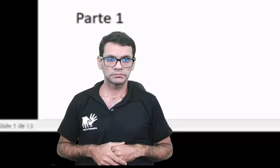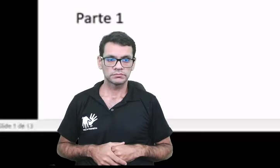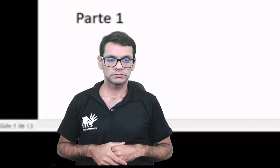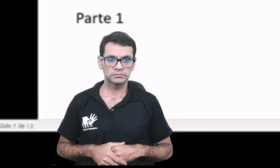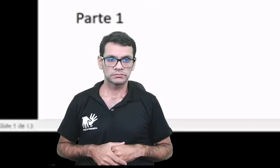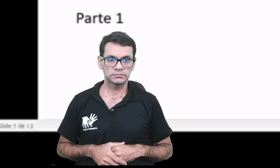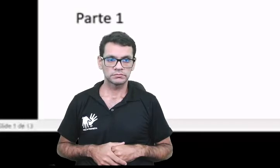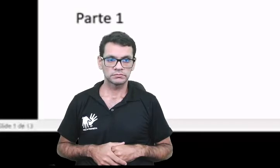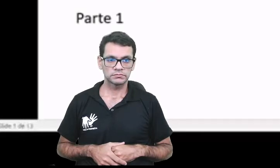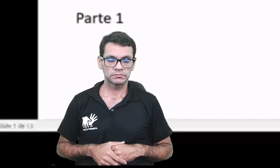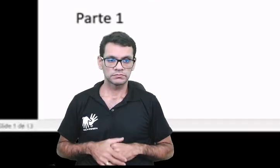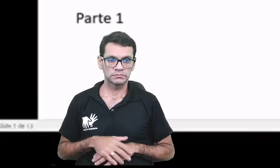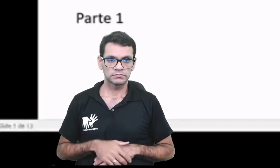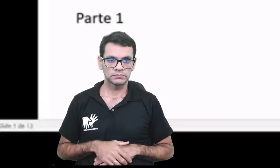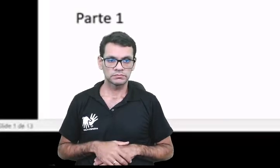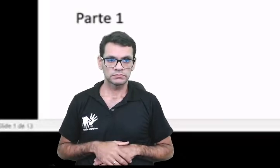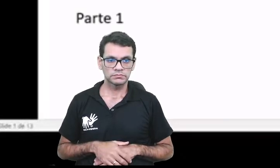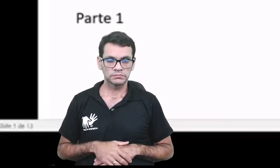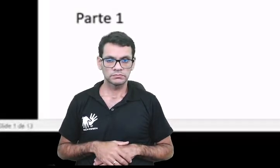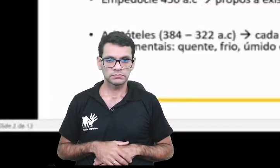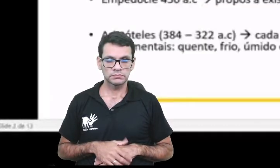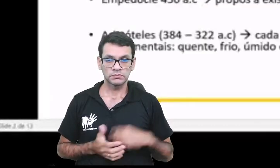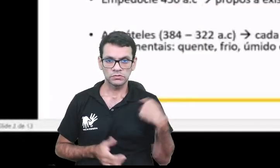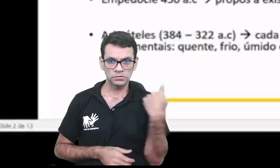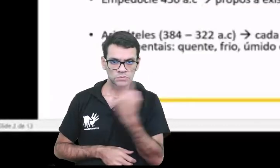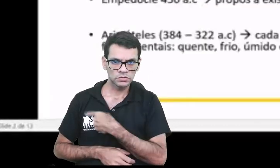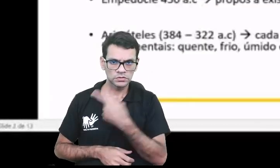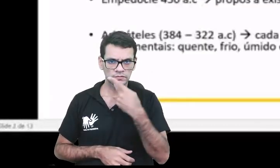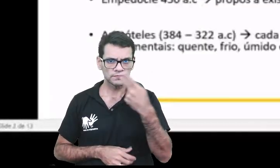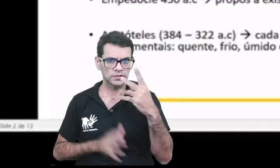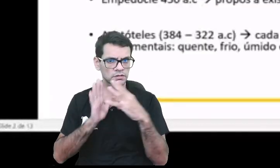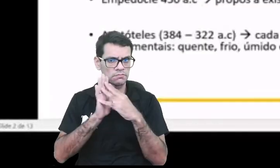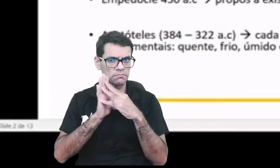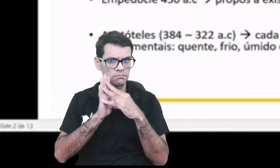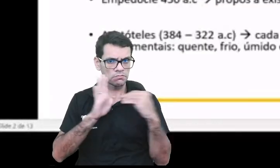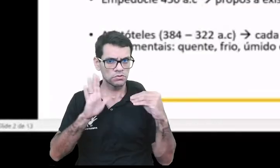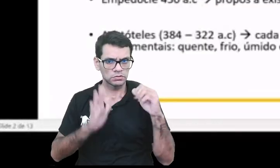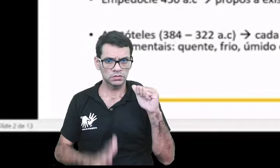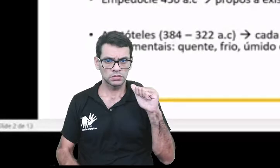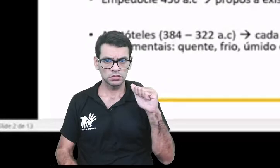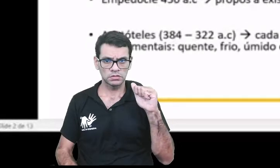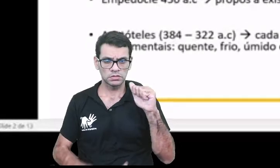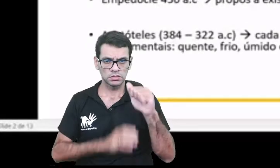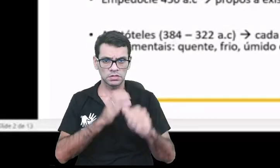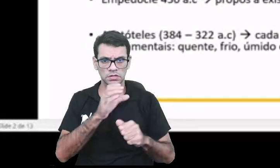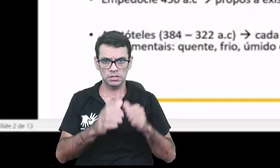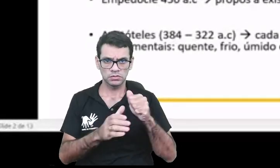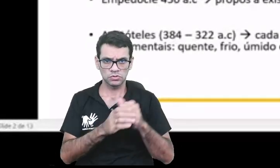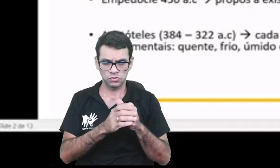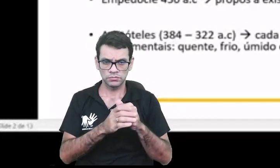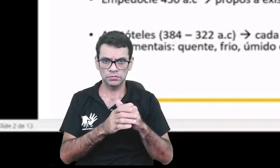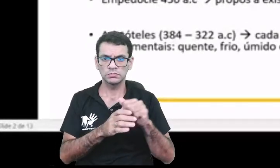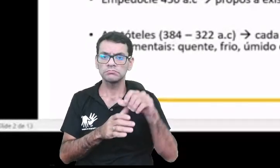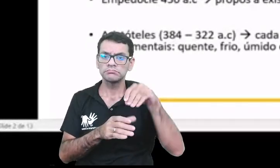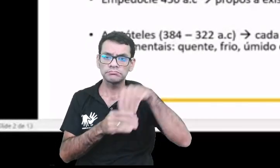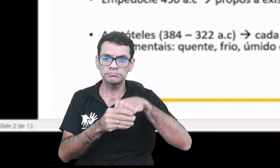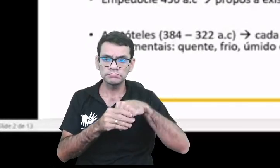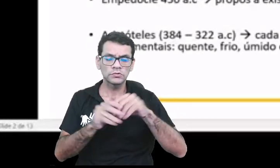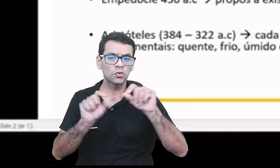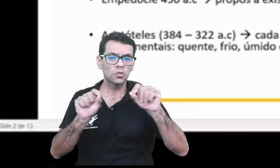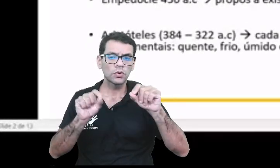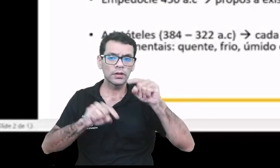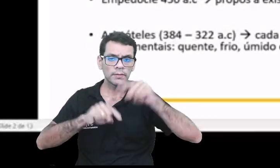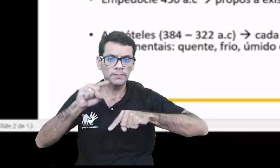Mas vamos lá. Bom, para a gente falar dos modelos atômicos, então eu vou voltar a falar da constituição da matéria. Então a